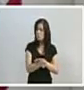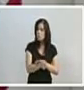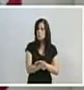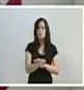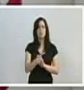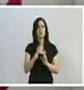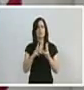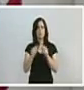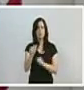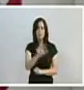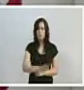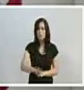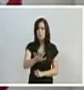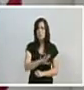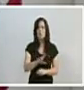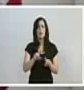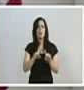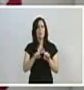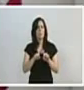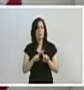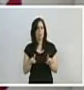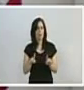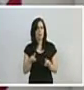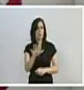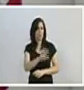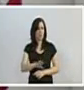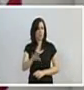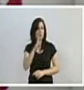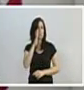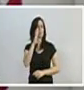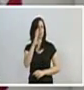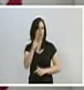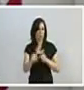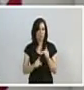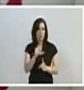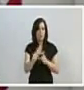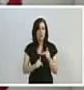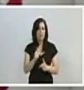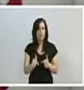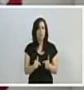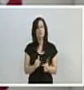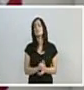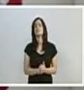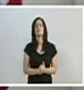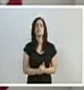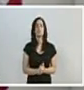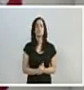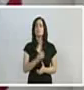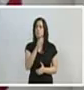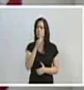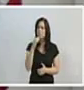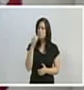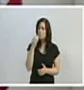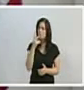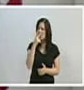áreas. Mas se tem uma área que eu tenho trabalhado, e talvez seja, vereador César, sim, a